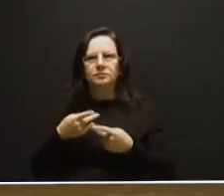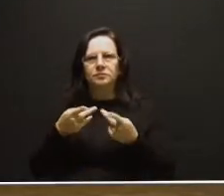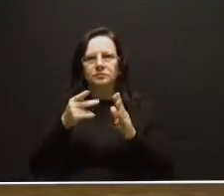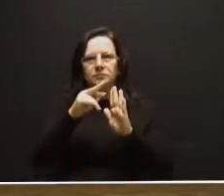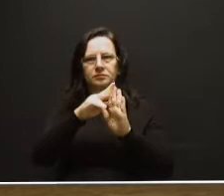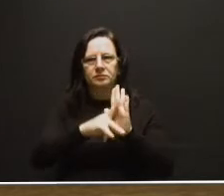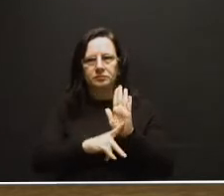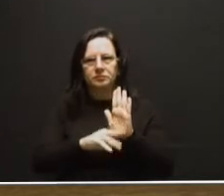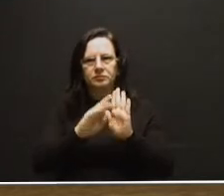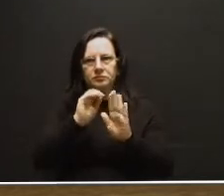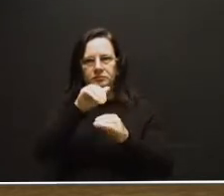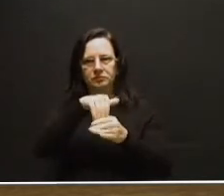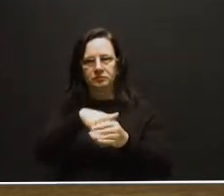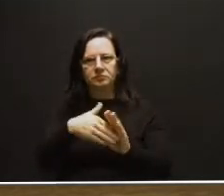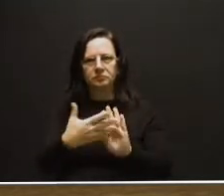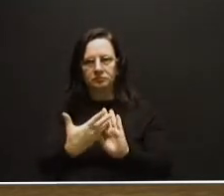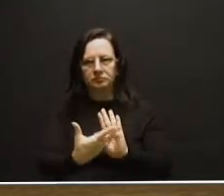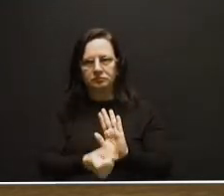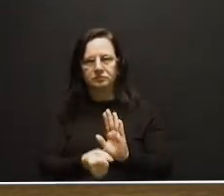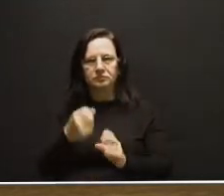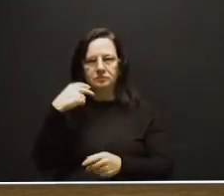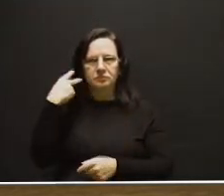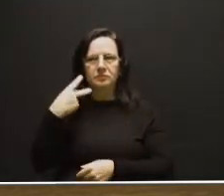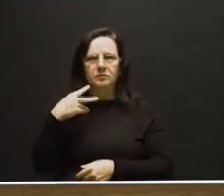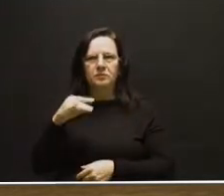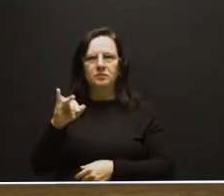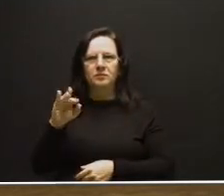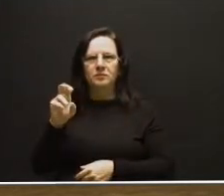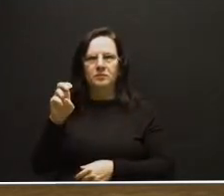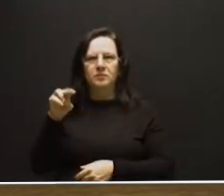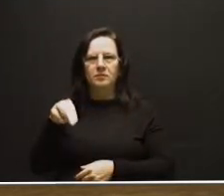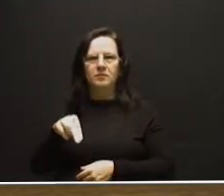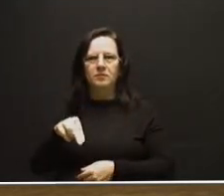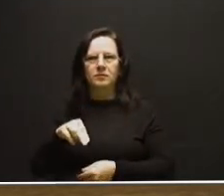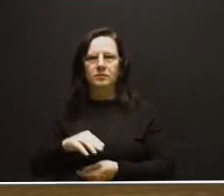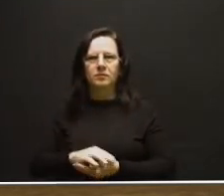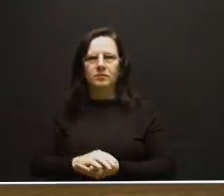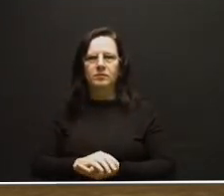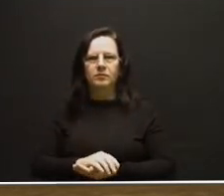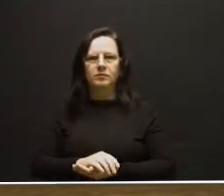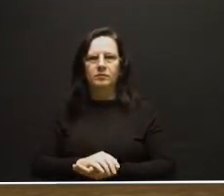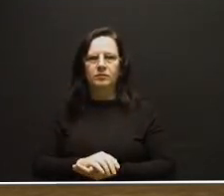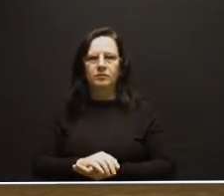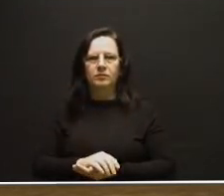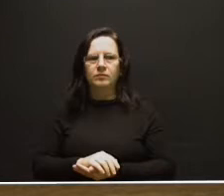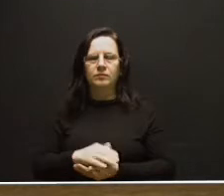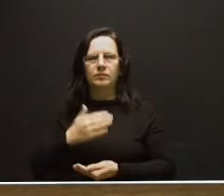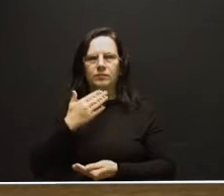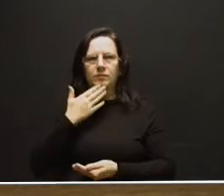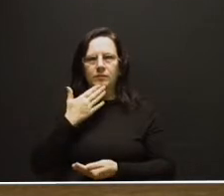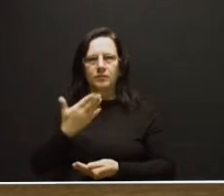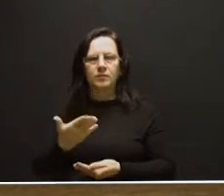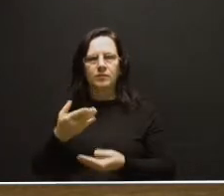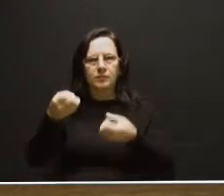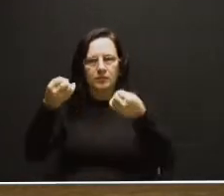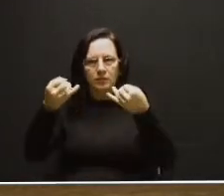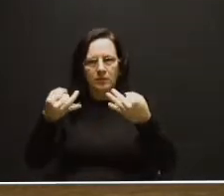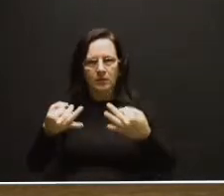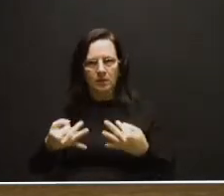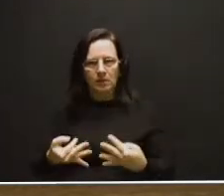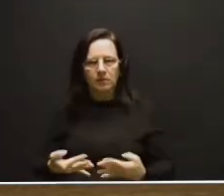favorável à propositura do vereador evander brando e que pede uma transição uma transparência